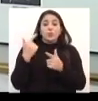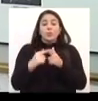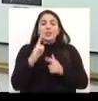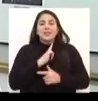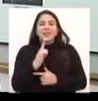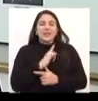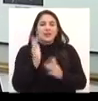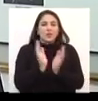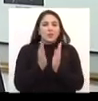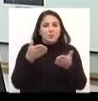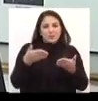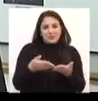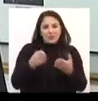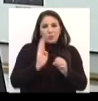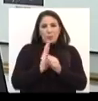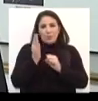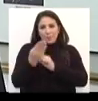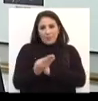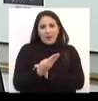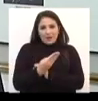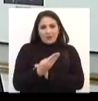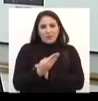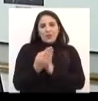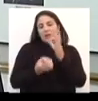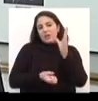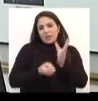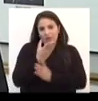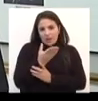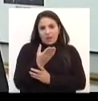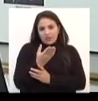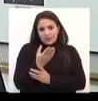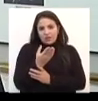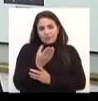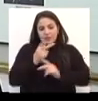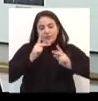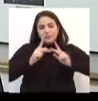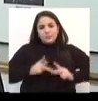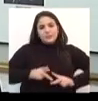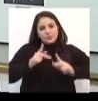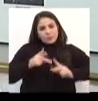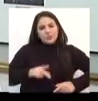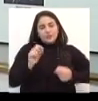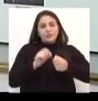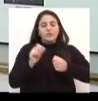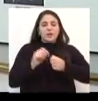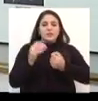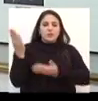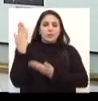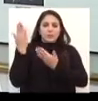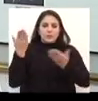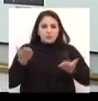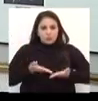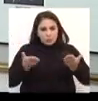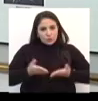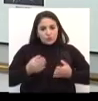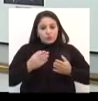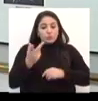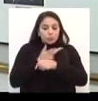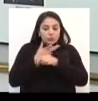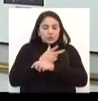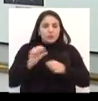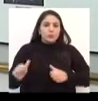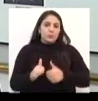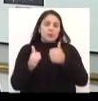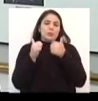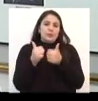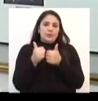têm uma comissão no Grande Bairro Vera Cruz, formada pelas pessoas que eu homenageei hoje, por